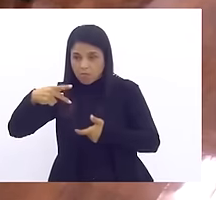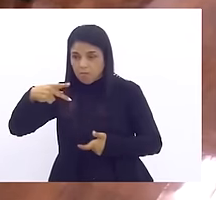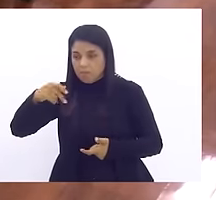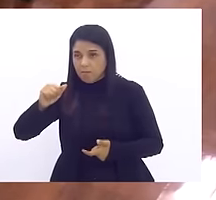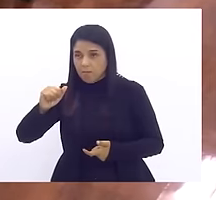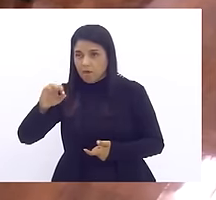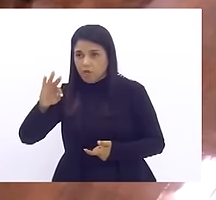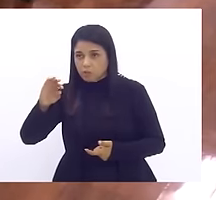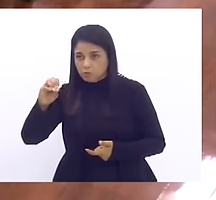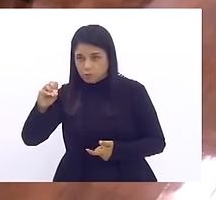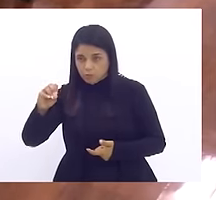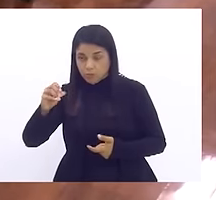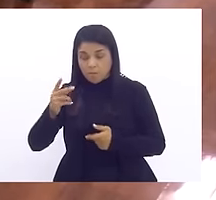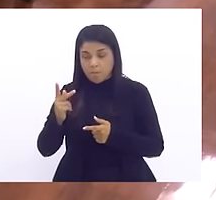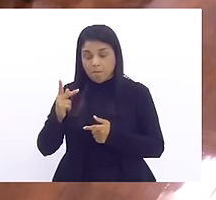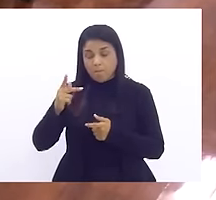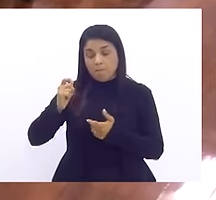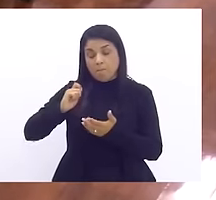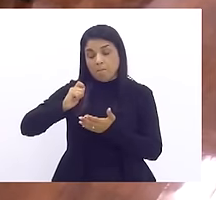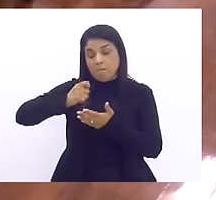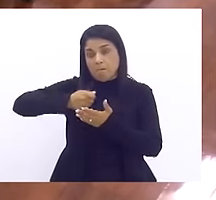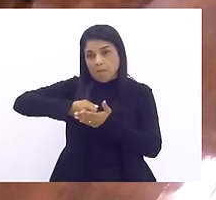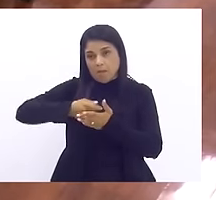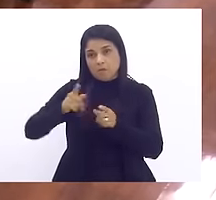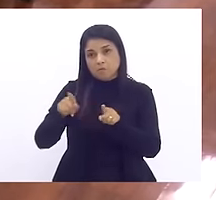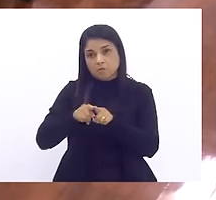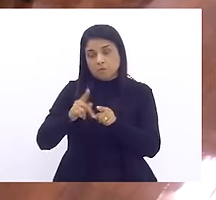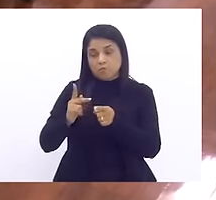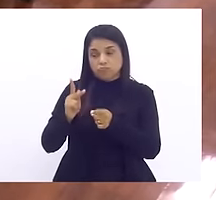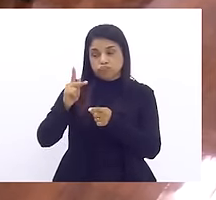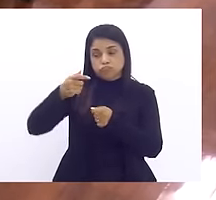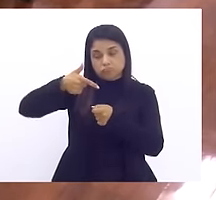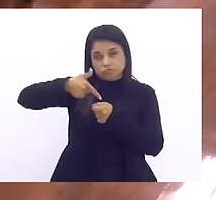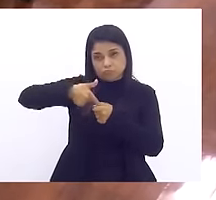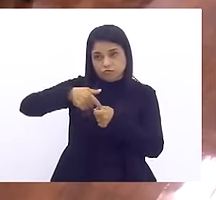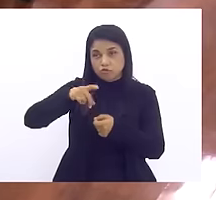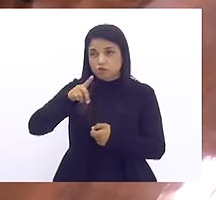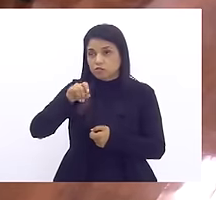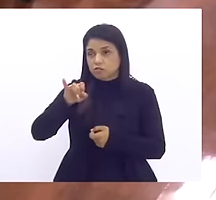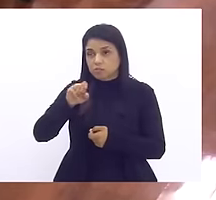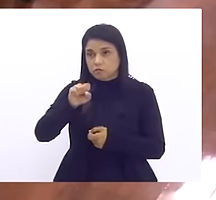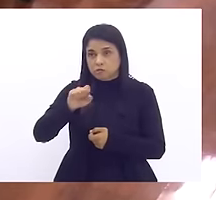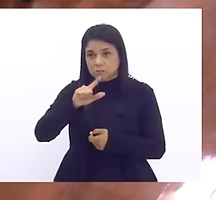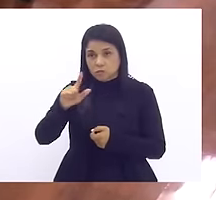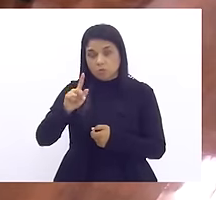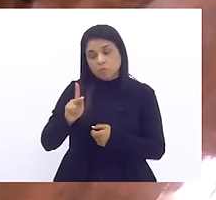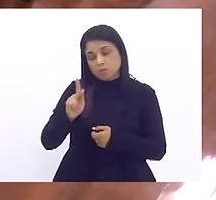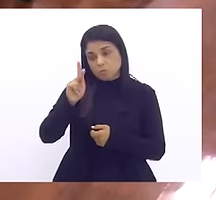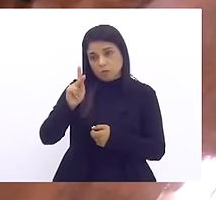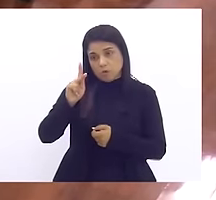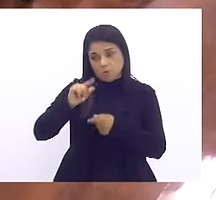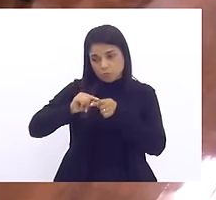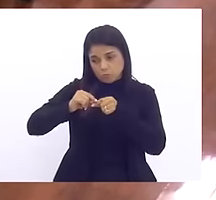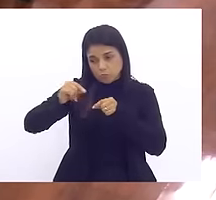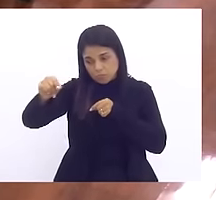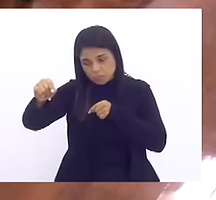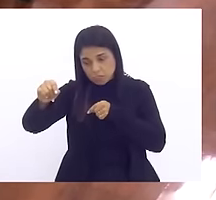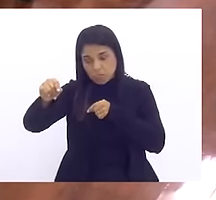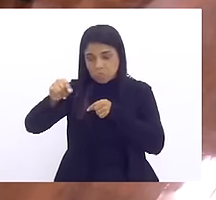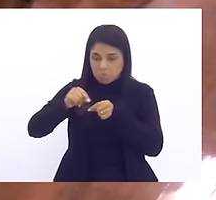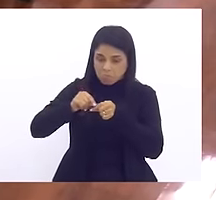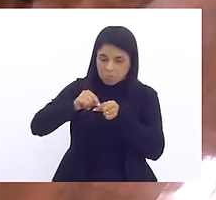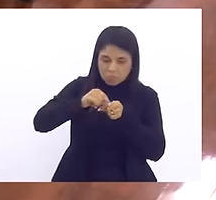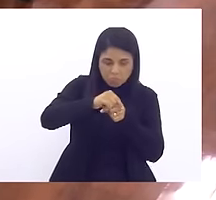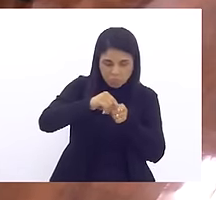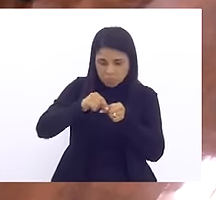existe sim essa diferenciação de valor por conta do km que é rodado que é menos até porque nós